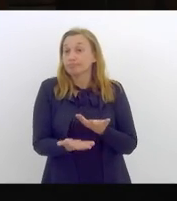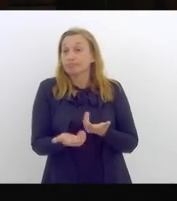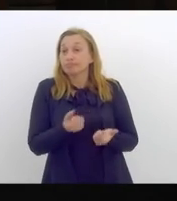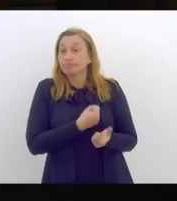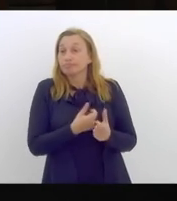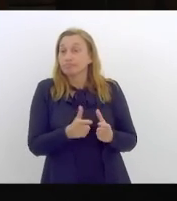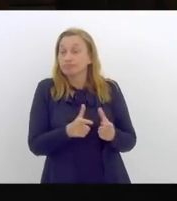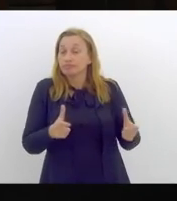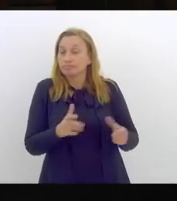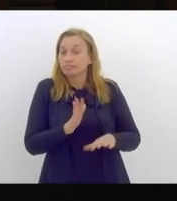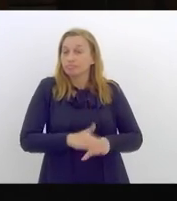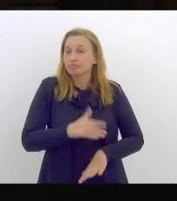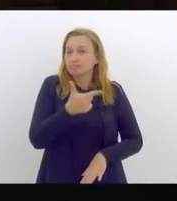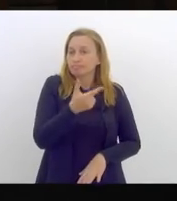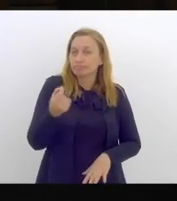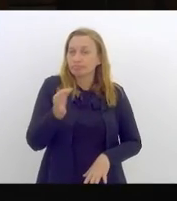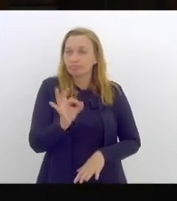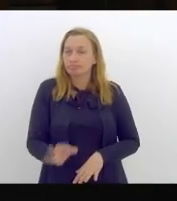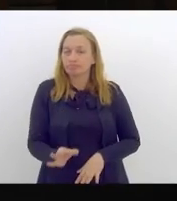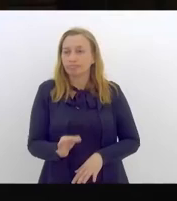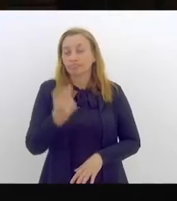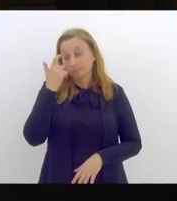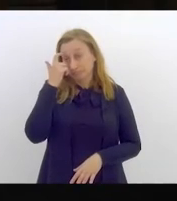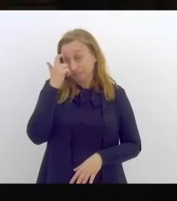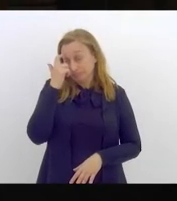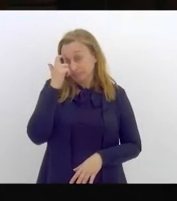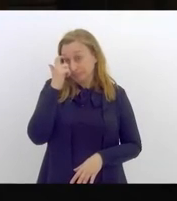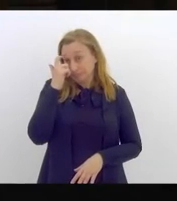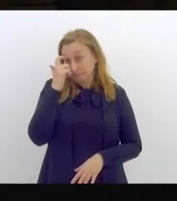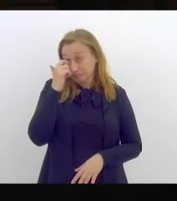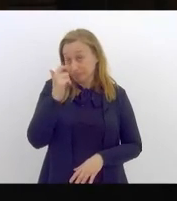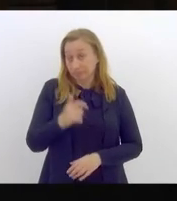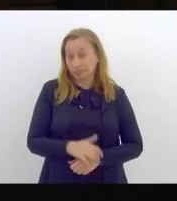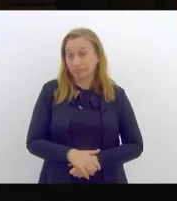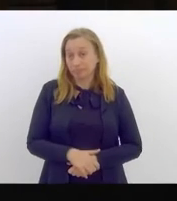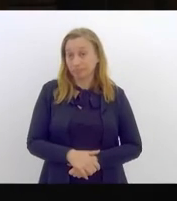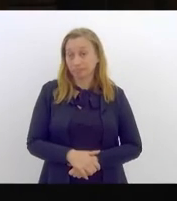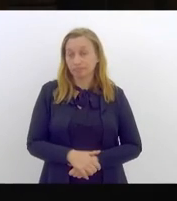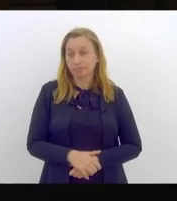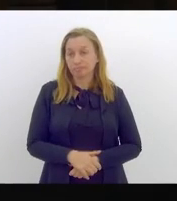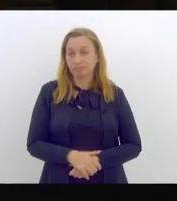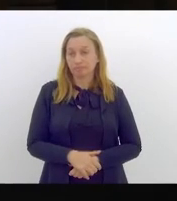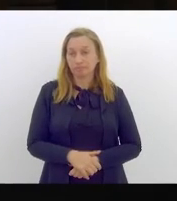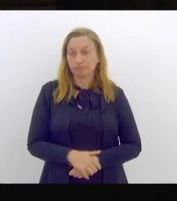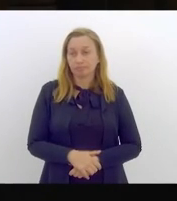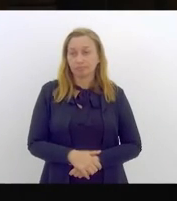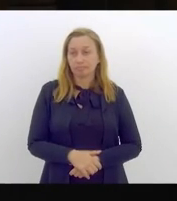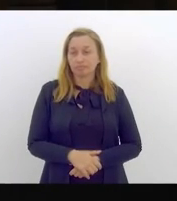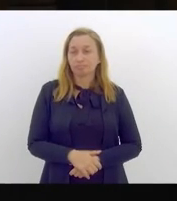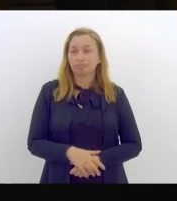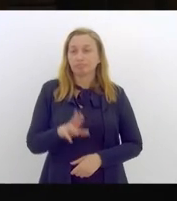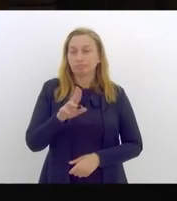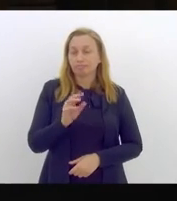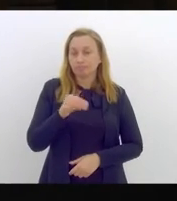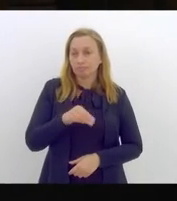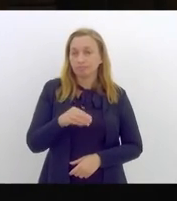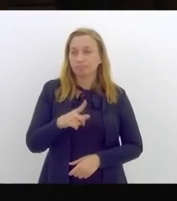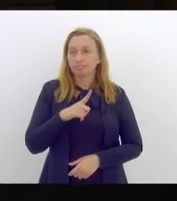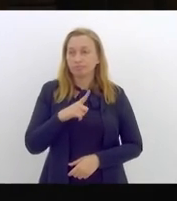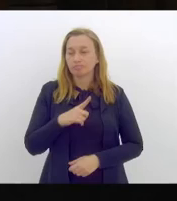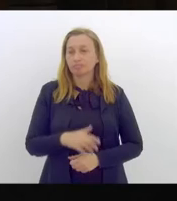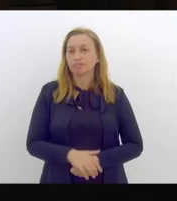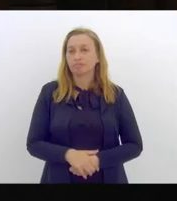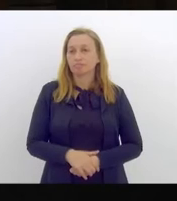de mais de 200% no seu orçamento. Enfim, bom, queria usar aqui os minutos que me restam